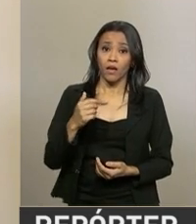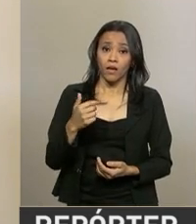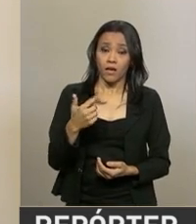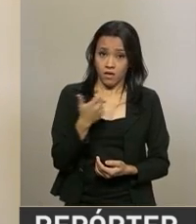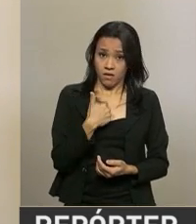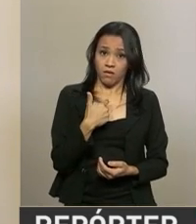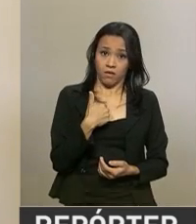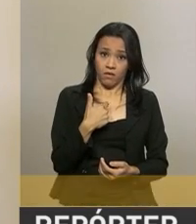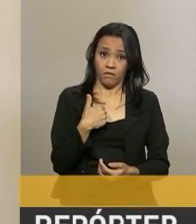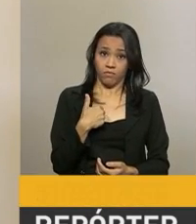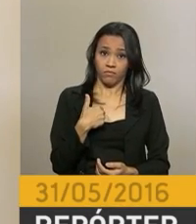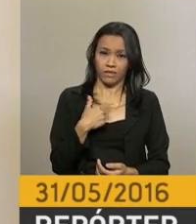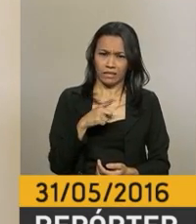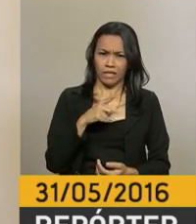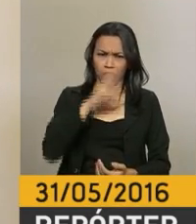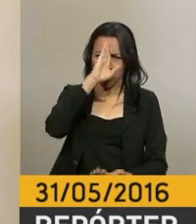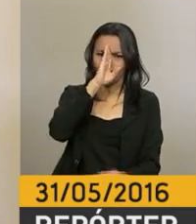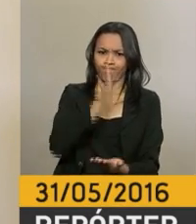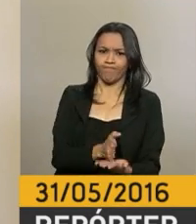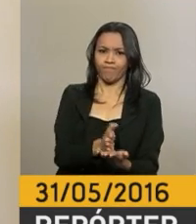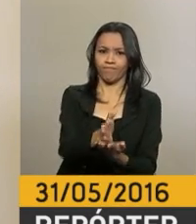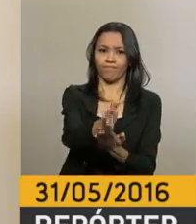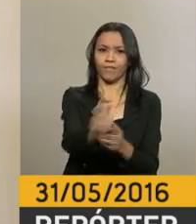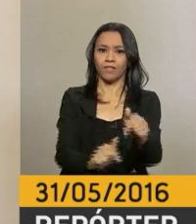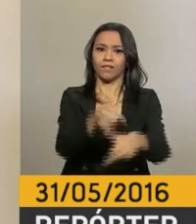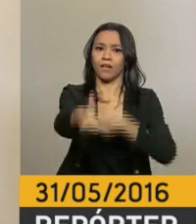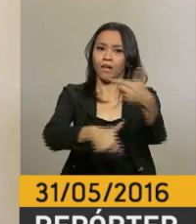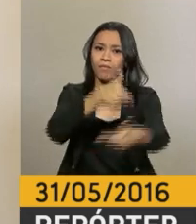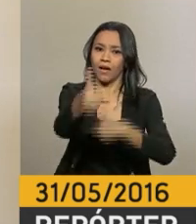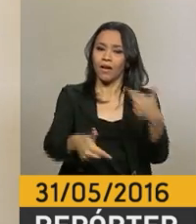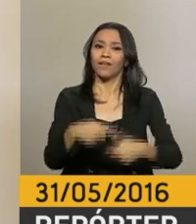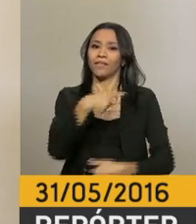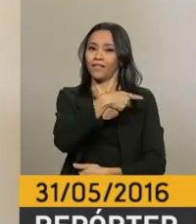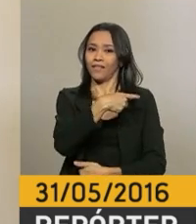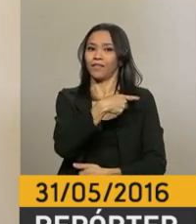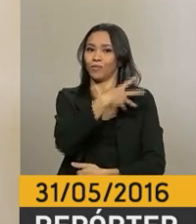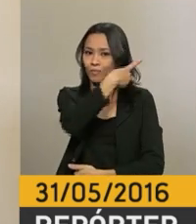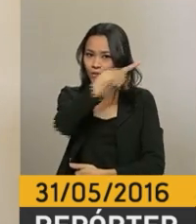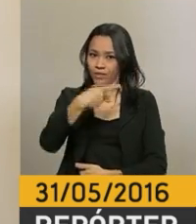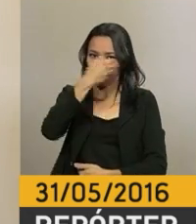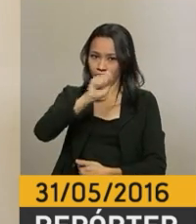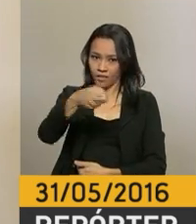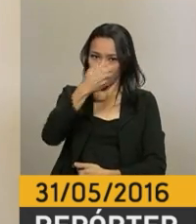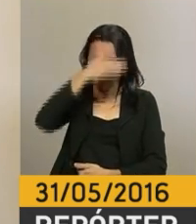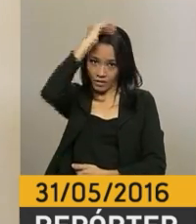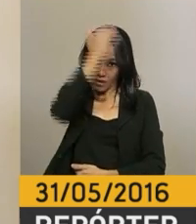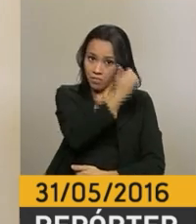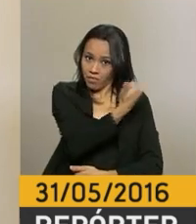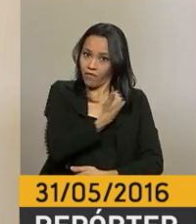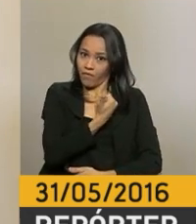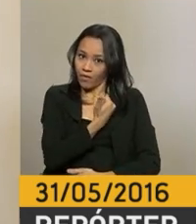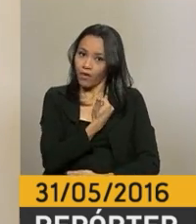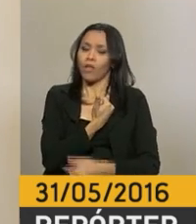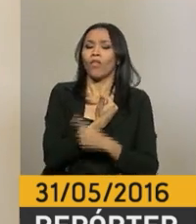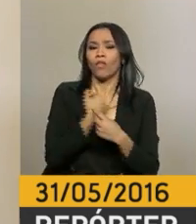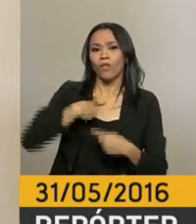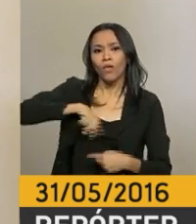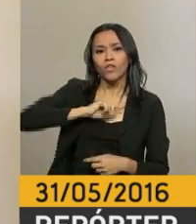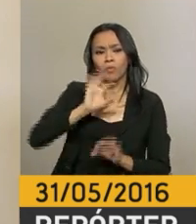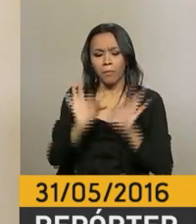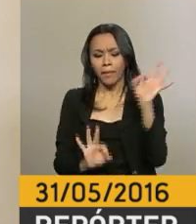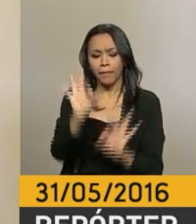que determinação, por inspiração do presidente Michel Temer, nós também estamos preparando algumas